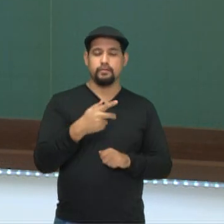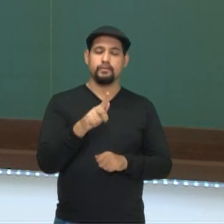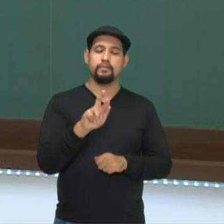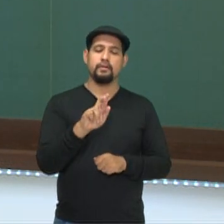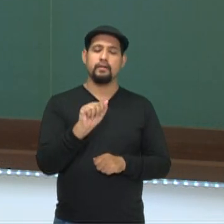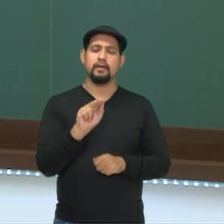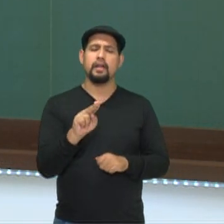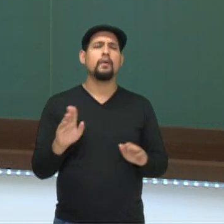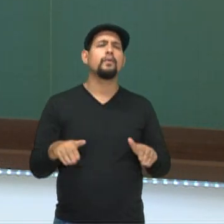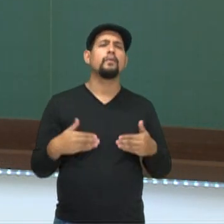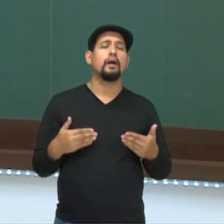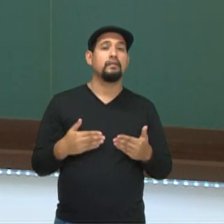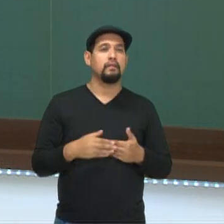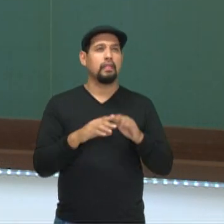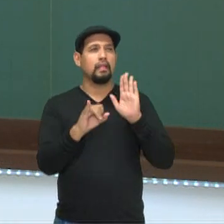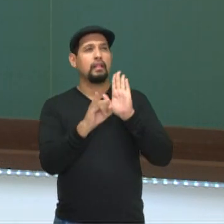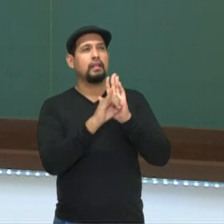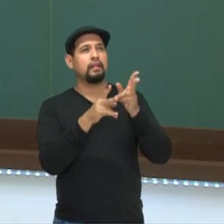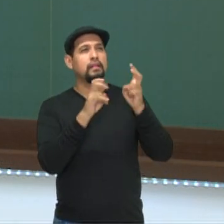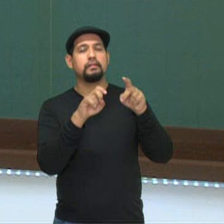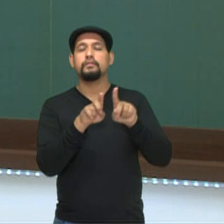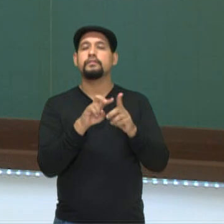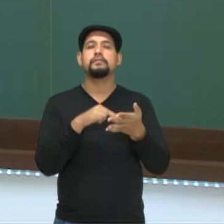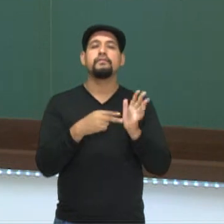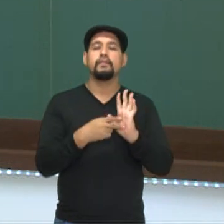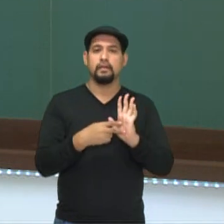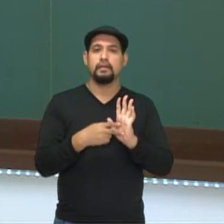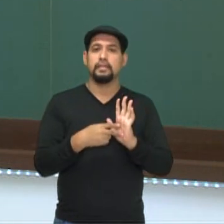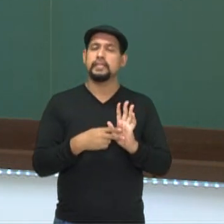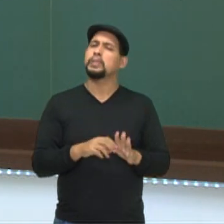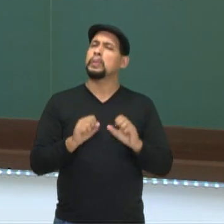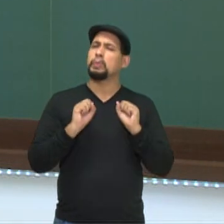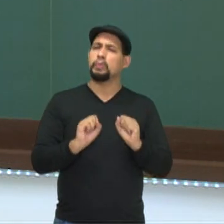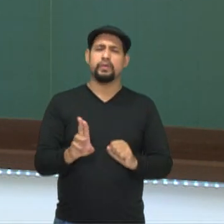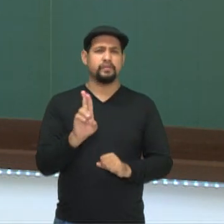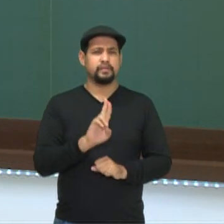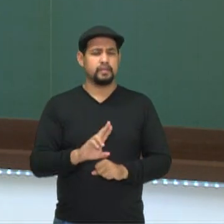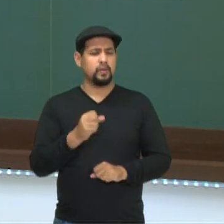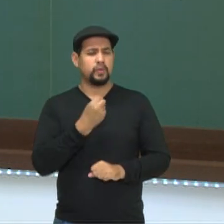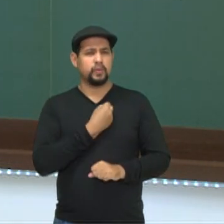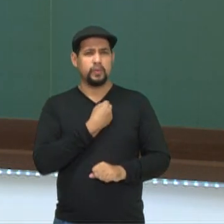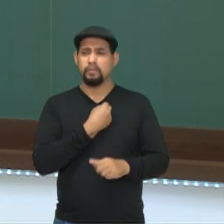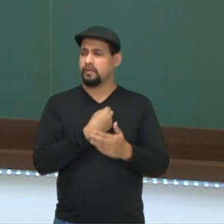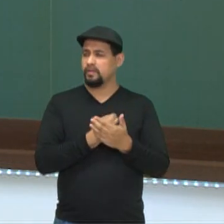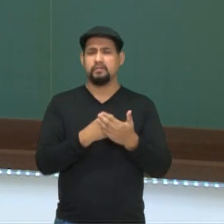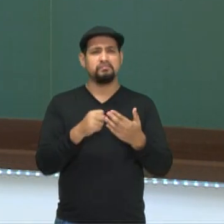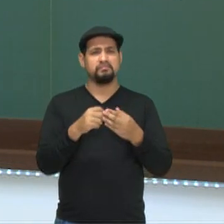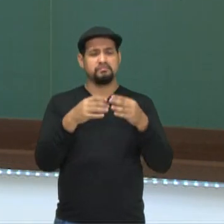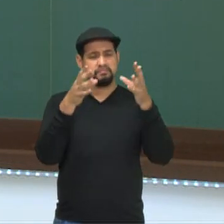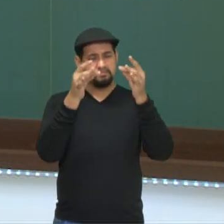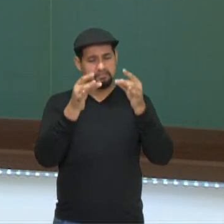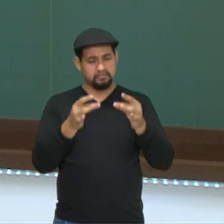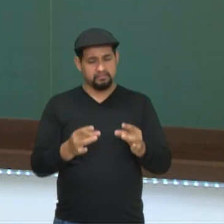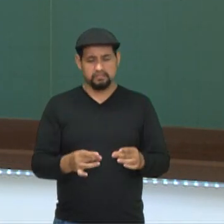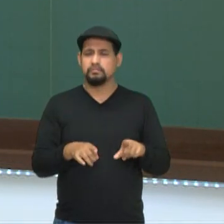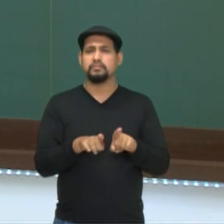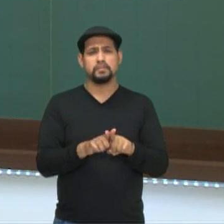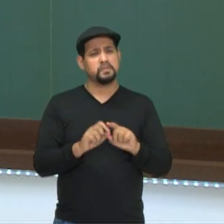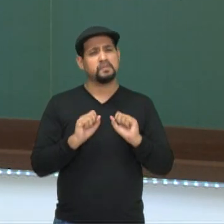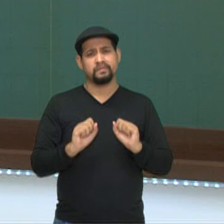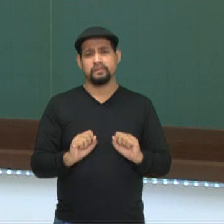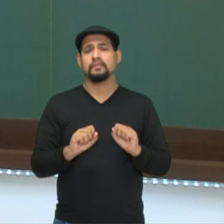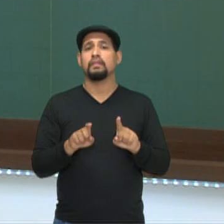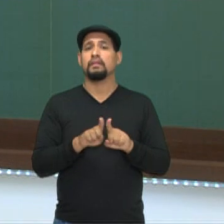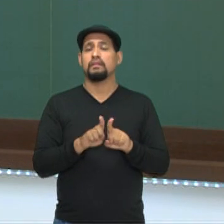grau, qualquer, e identifiquei os coeficientes. Você pode usar os números aqui, gente, fracionários, decimais,